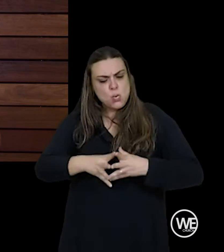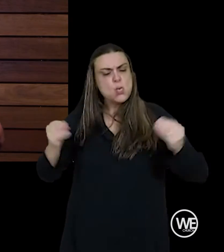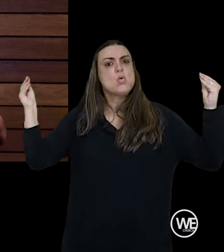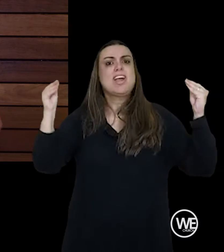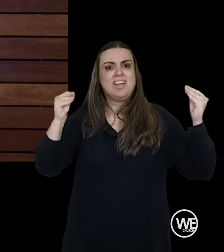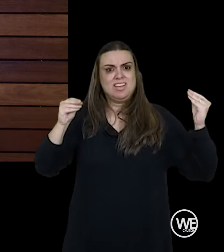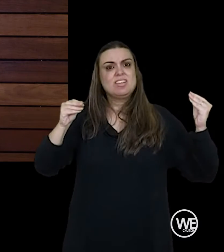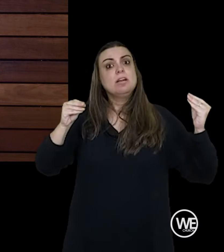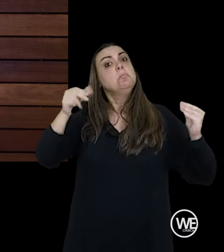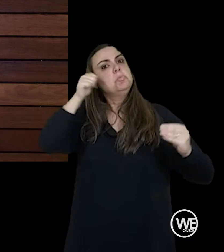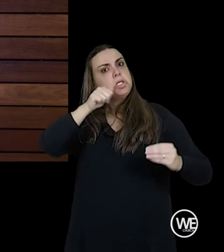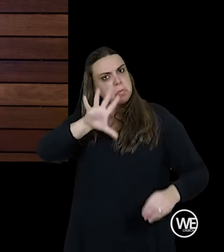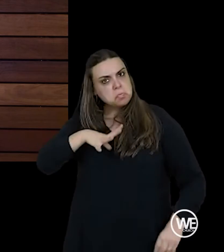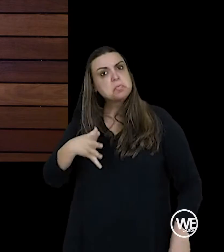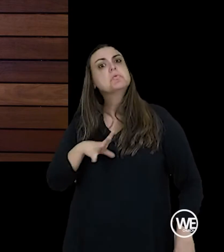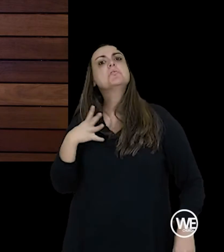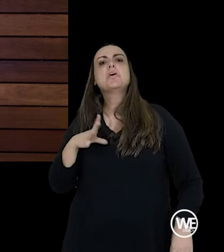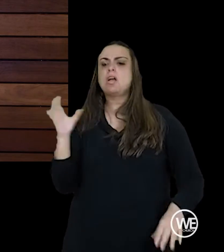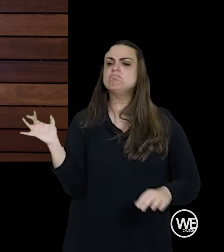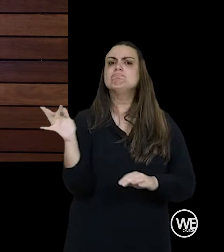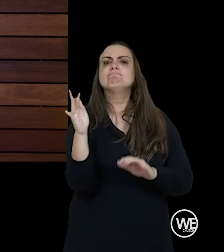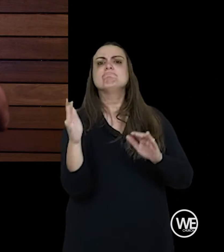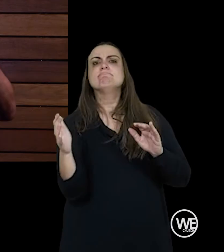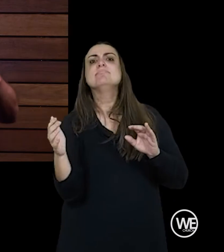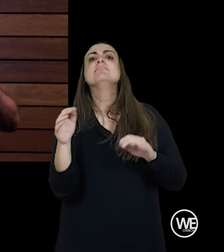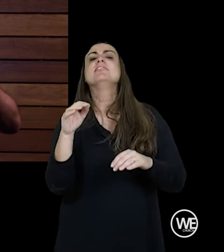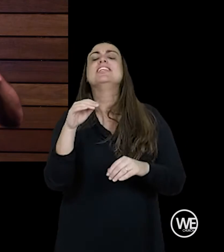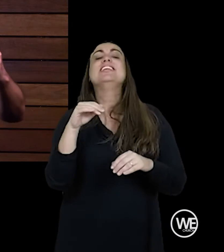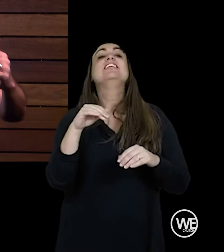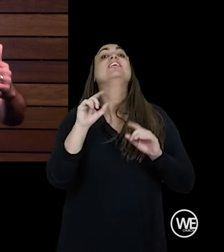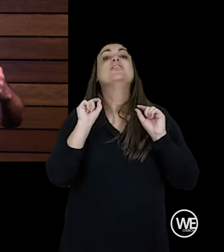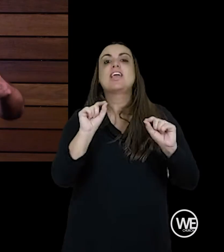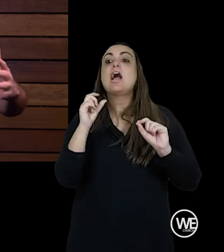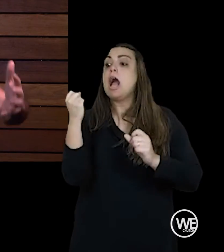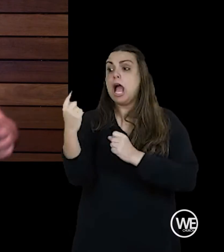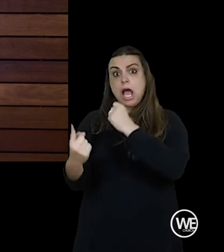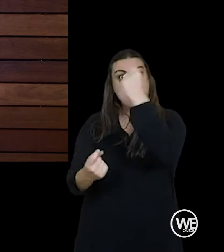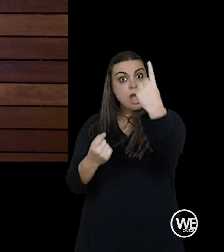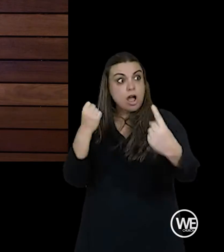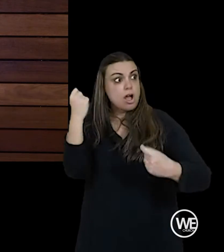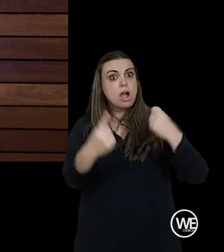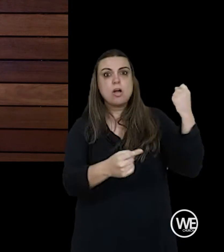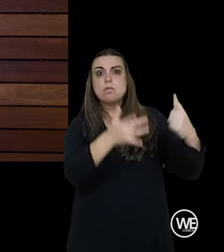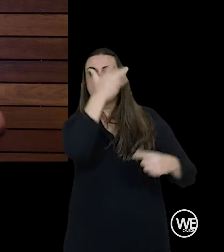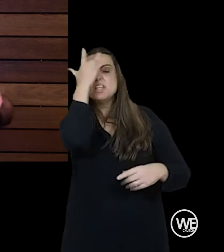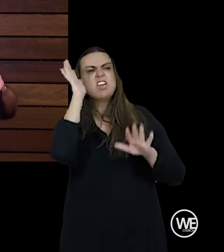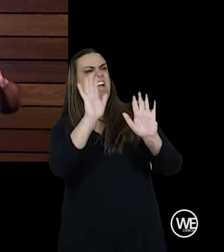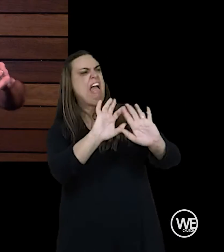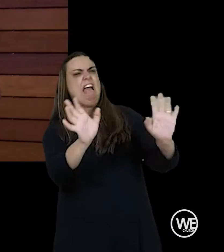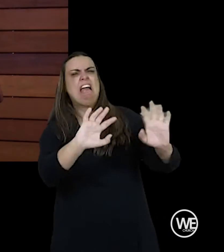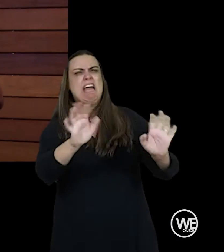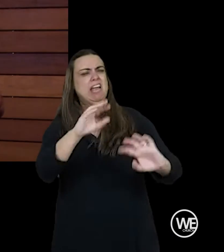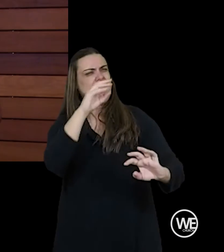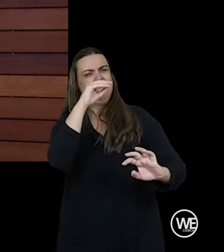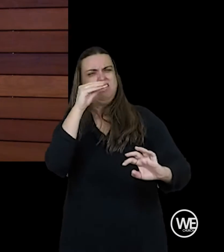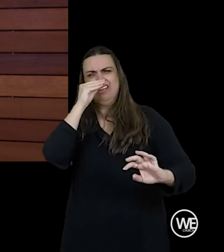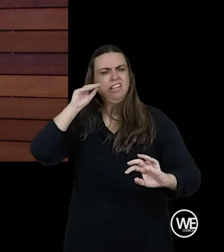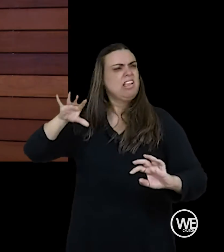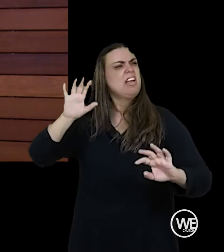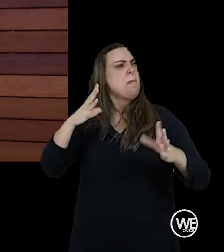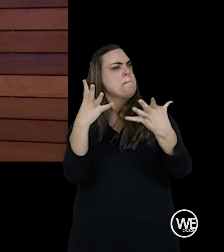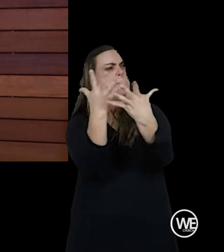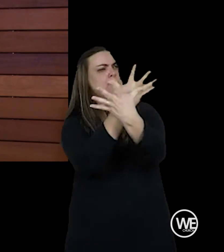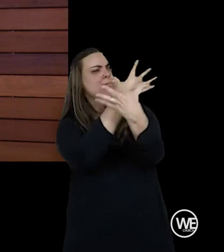hemorragia. Ela tem a coragem de se identificar. E mesmo assim, alguns no meio da multidão disseram: Mestre,